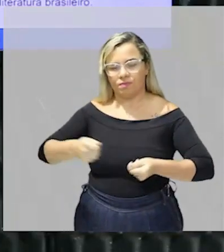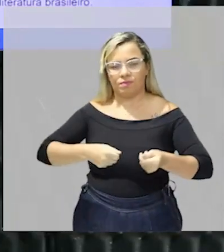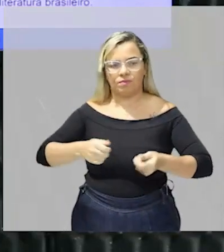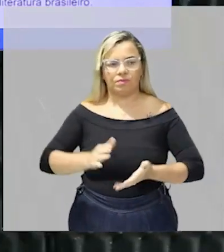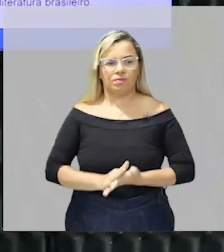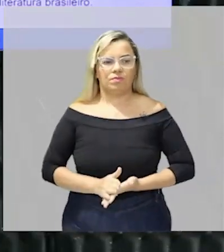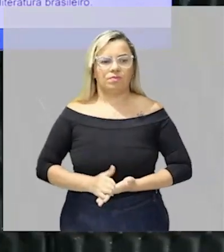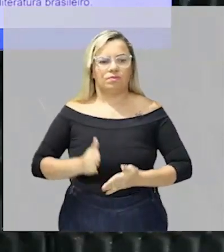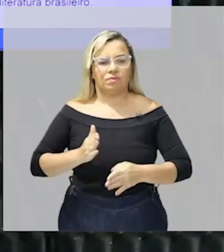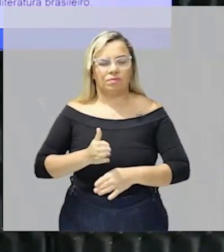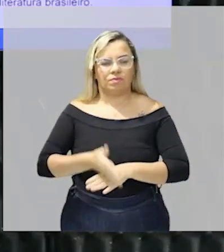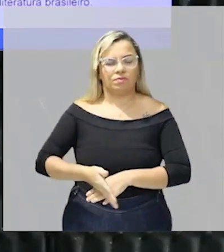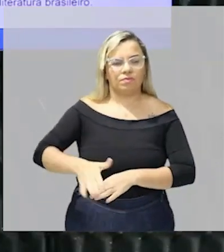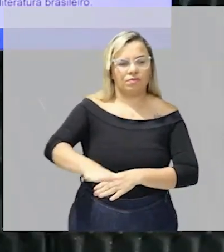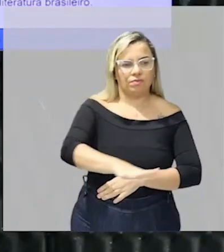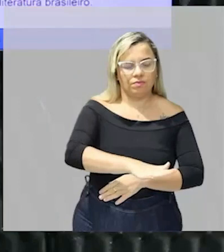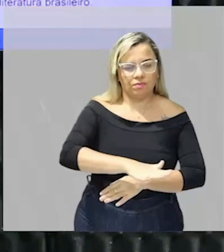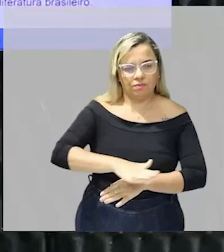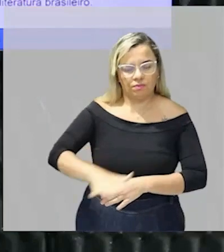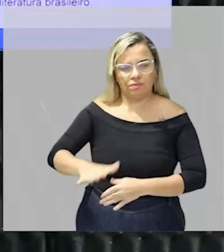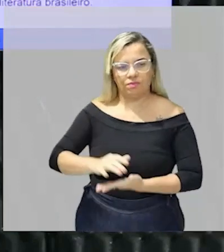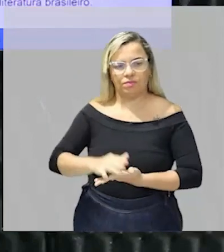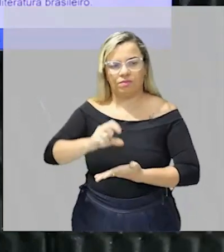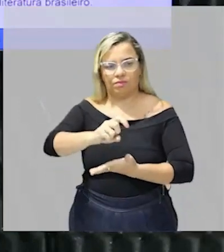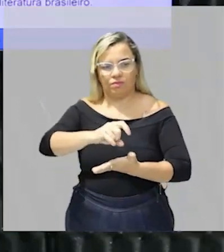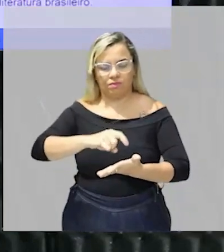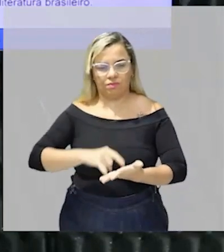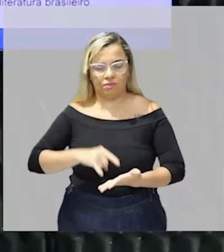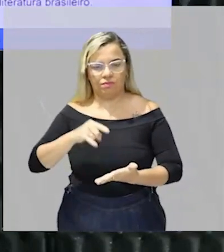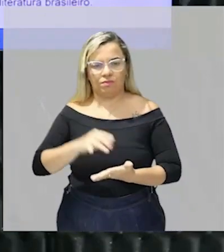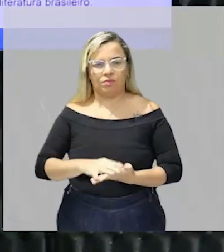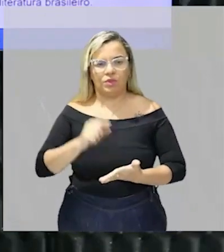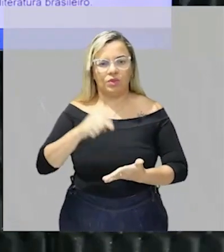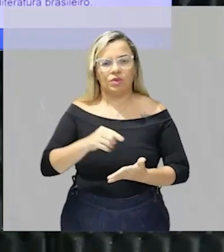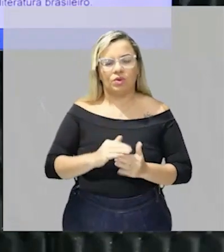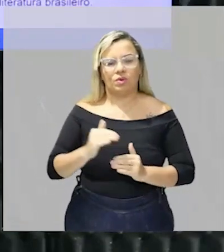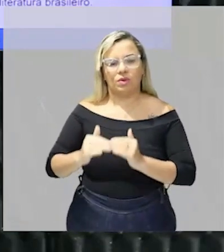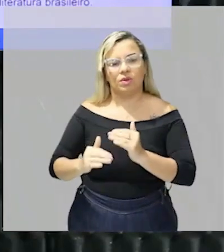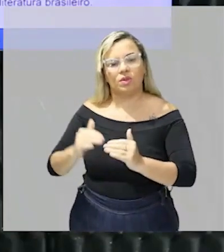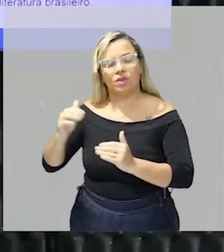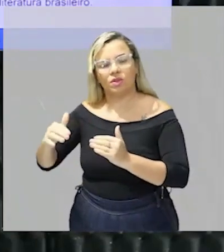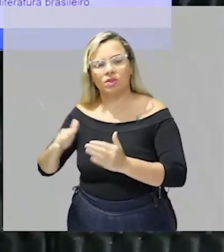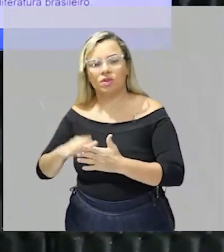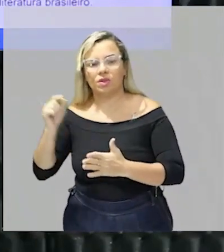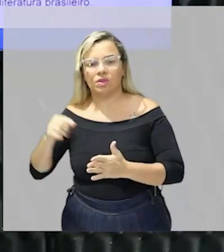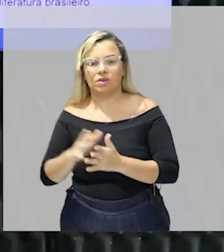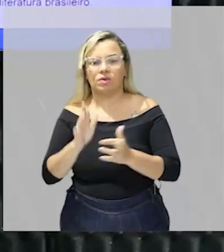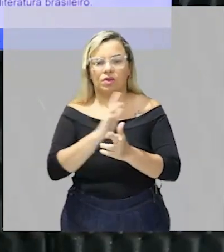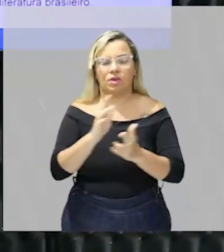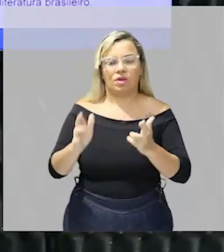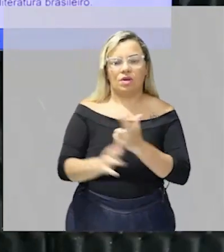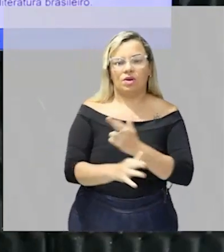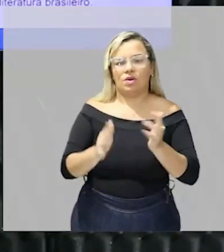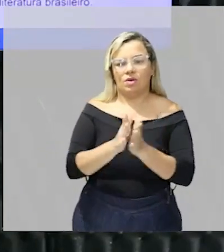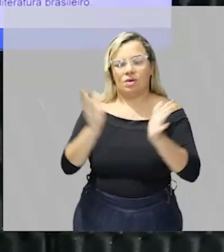administrativo, visitas, testamentos, processos, ou em